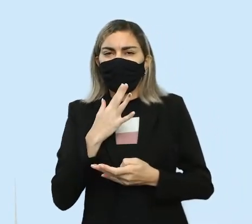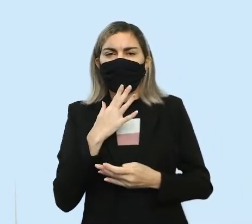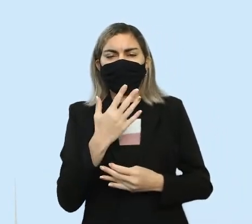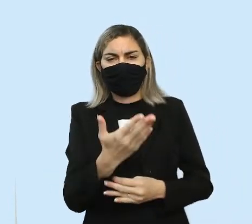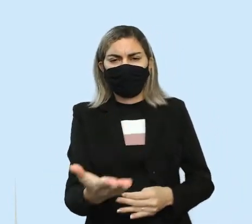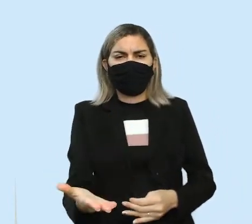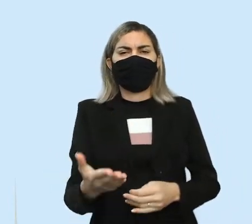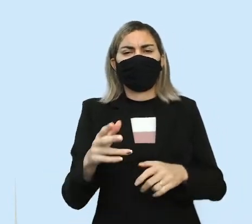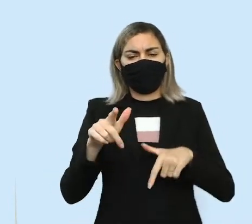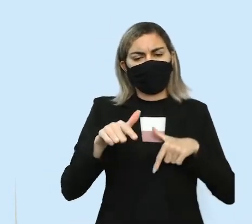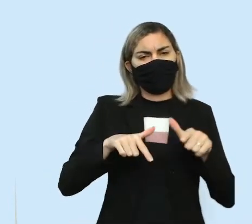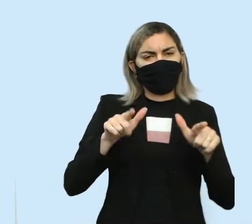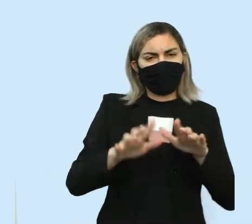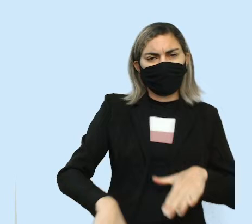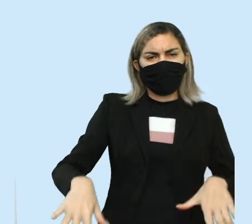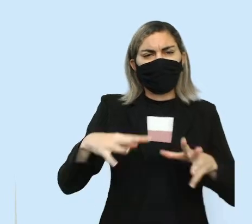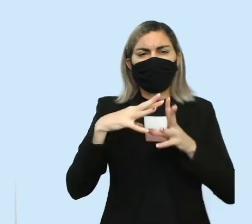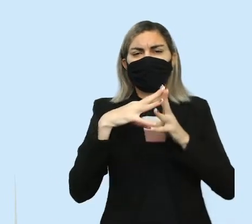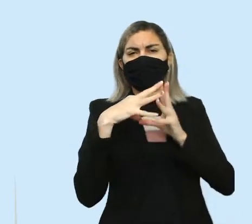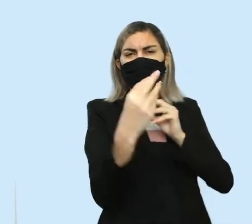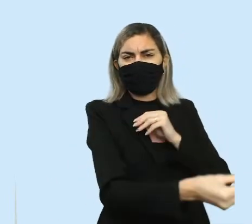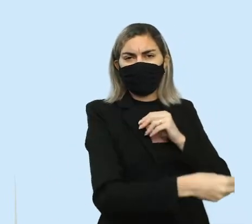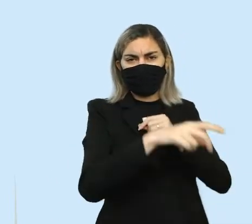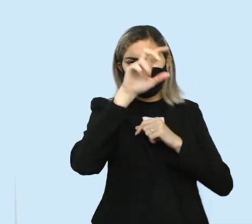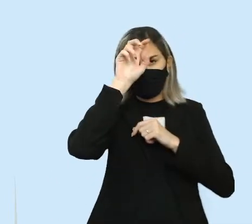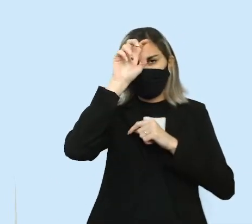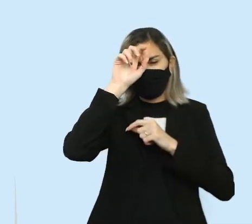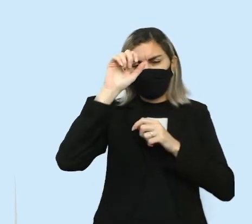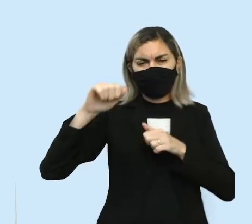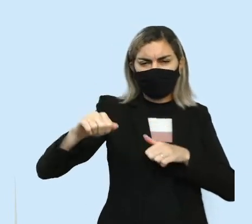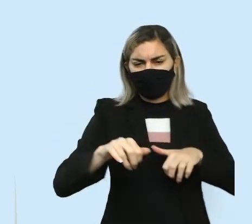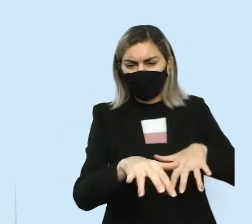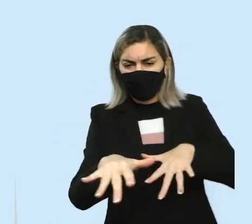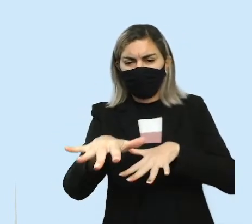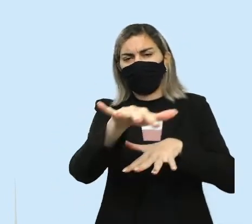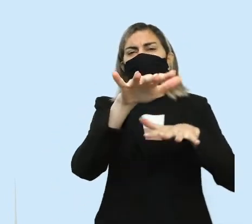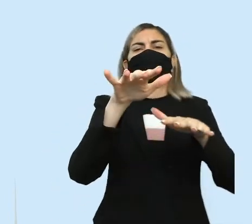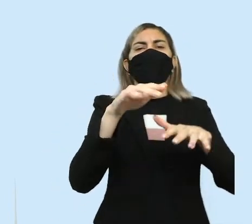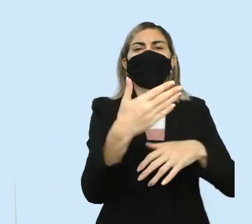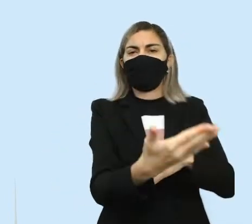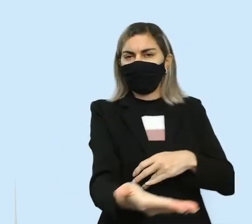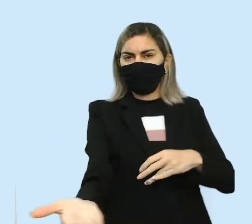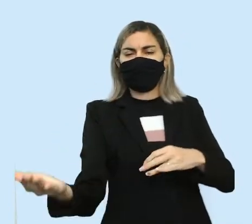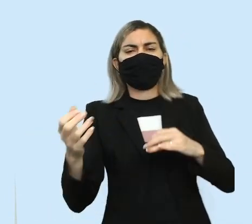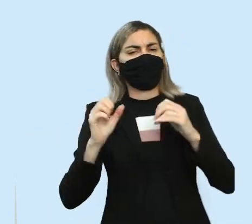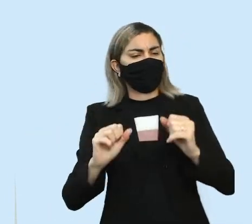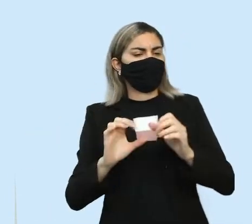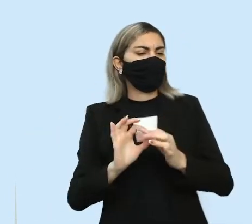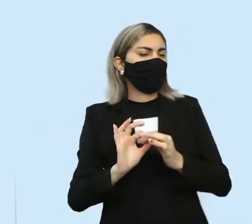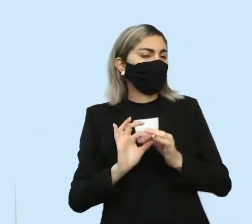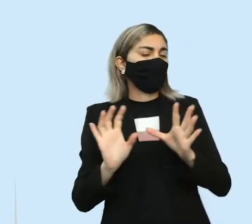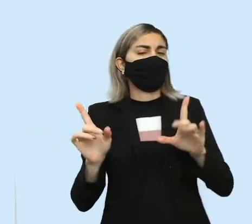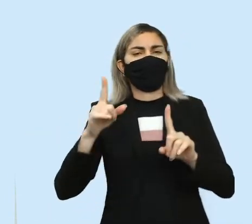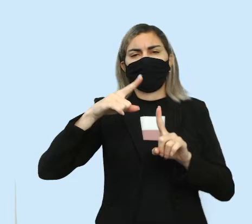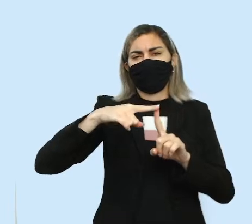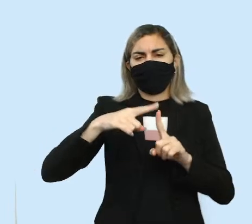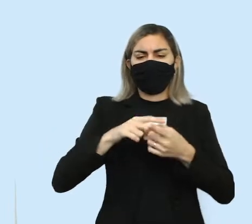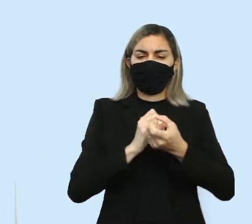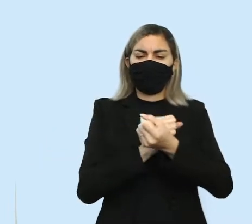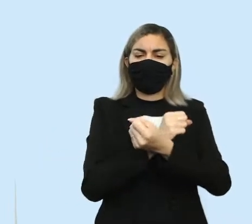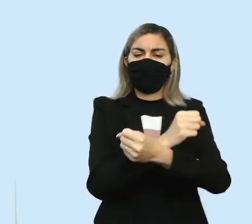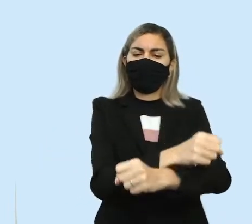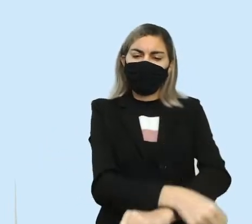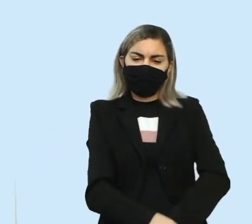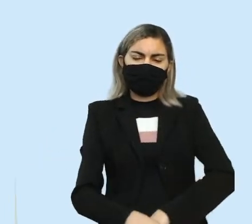Ele irá pegar esse povo, fugir do Egito junto com eles, a fim de que com isso possa livrar de todo tipo de escravização que